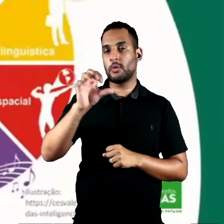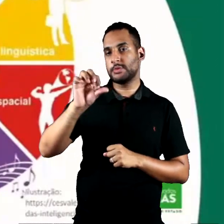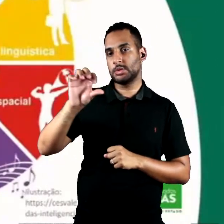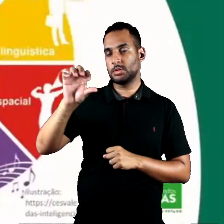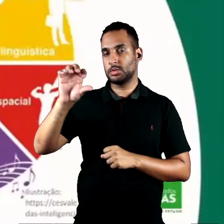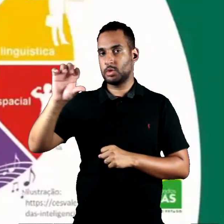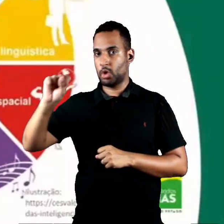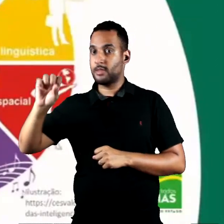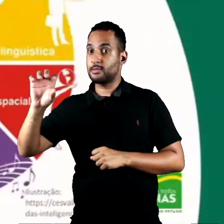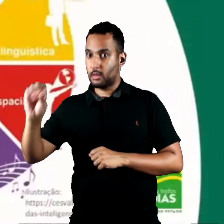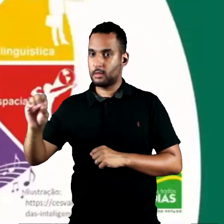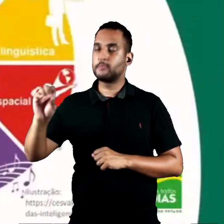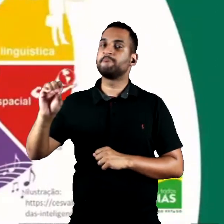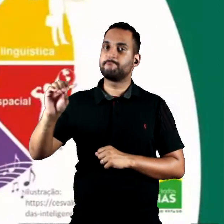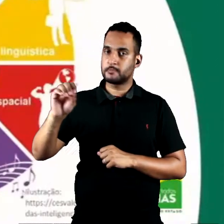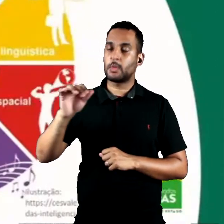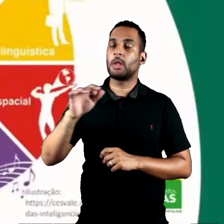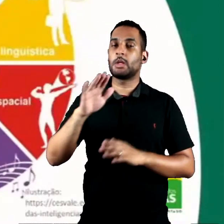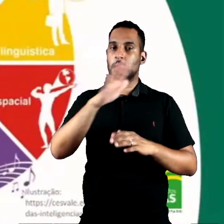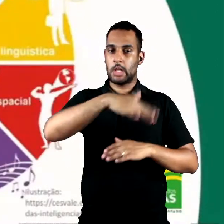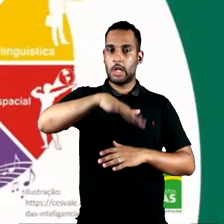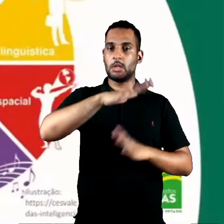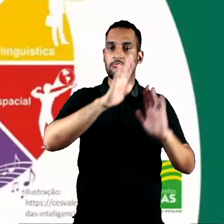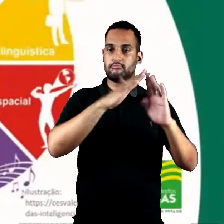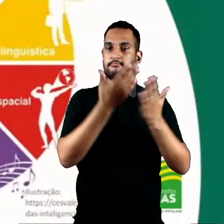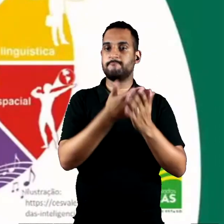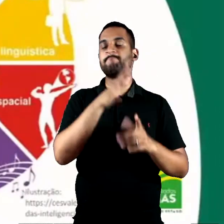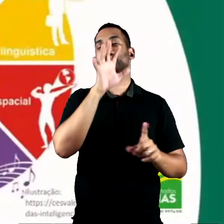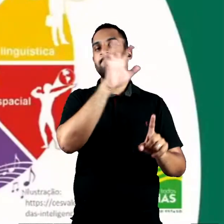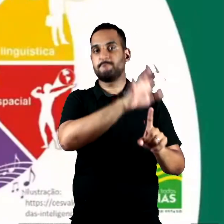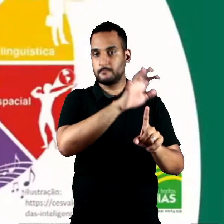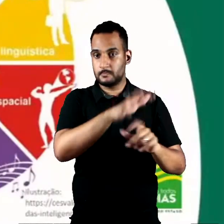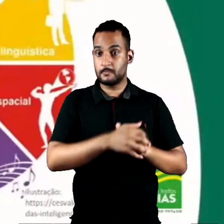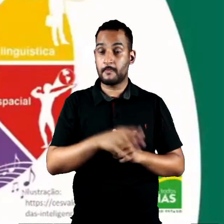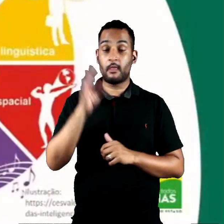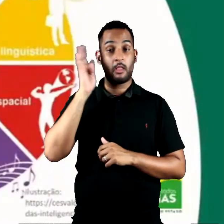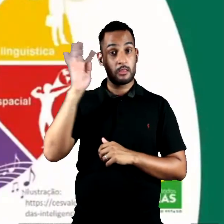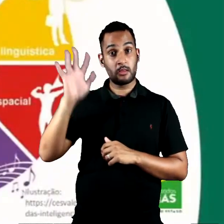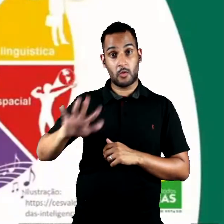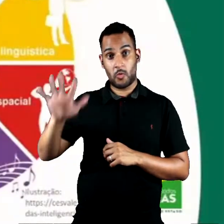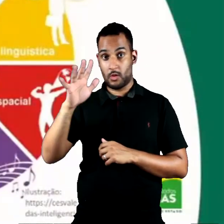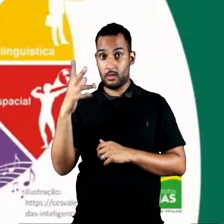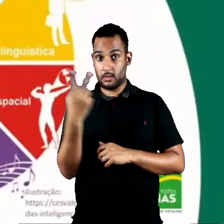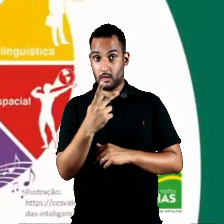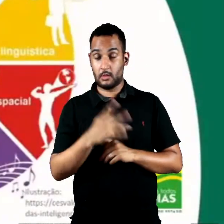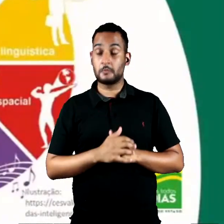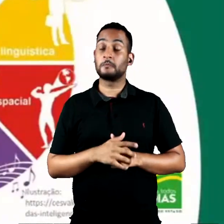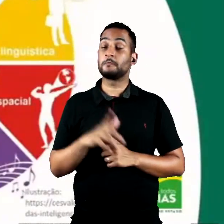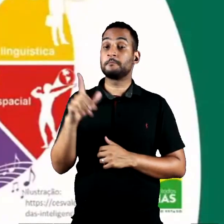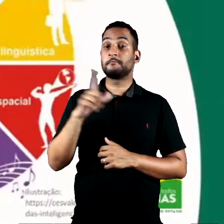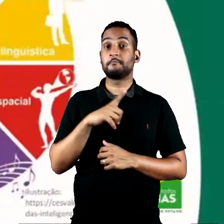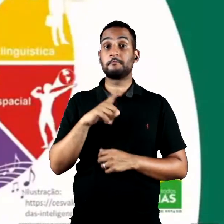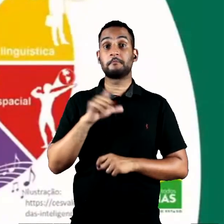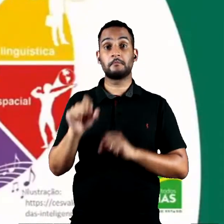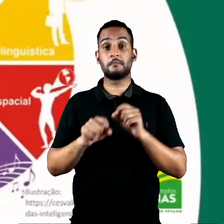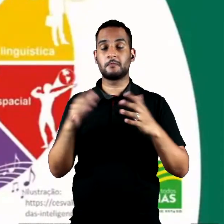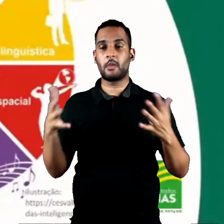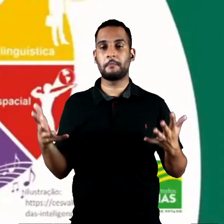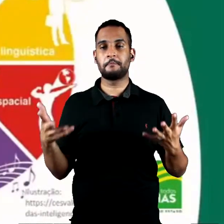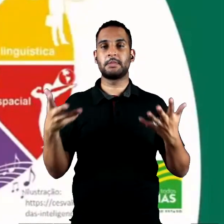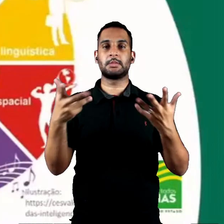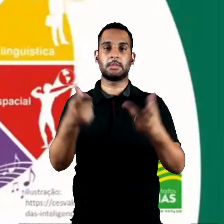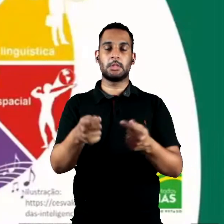área educacional. A teoria das inteligências múltiplas propõe a inteligência como habilidades